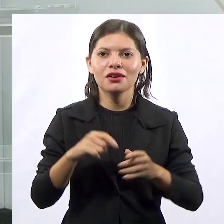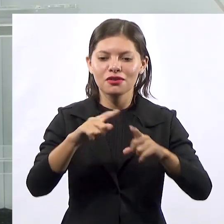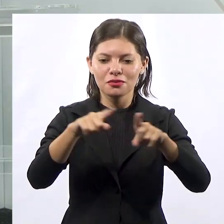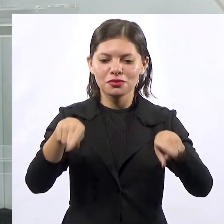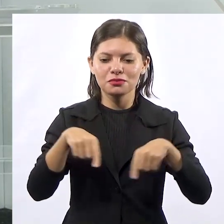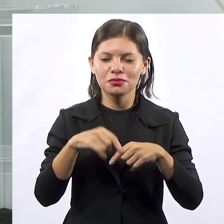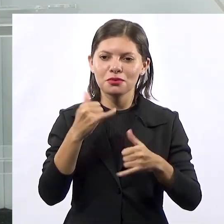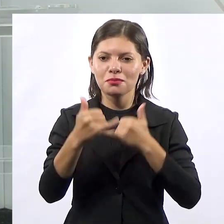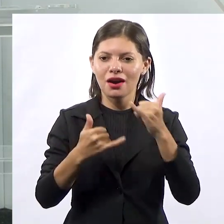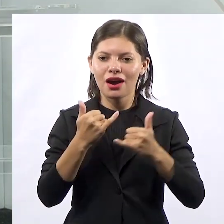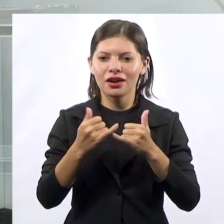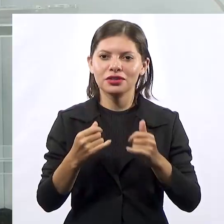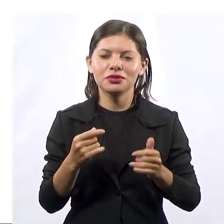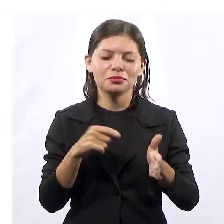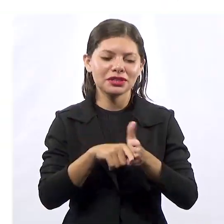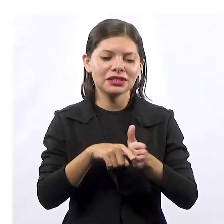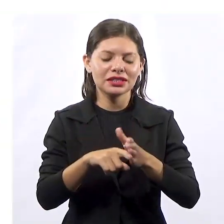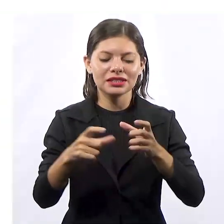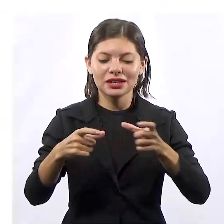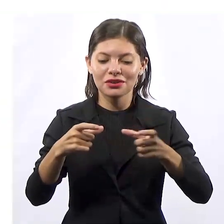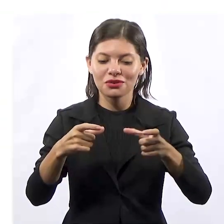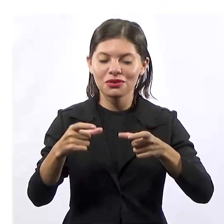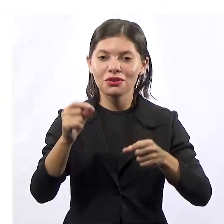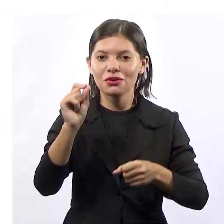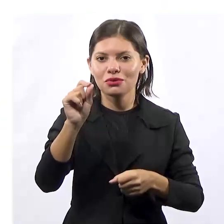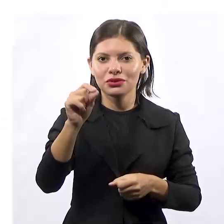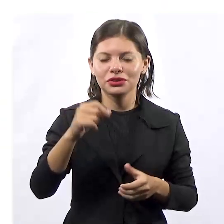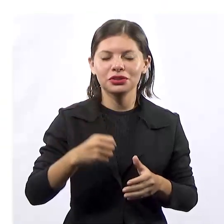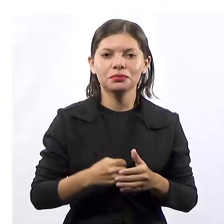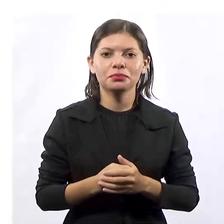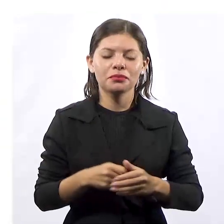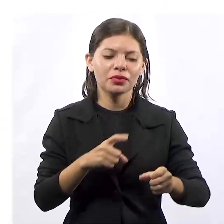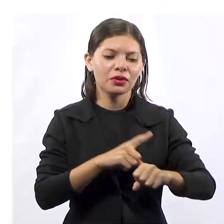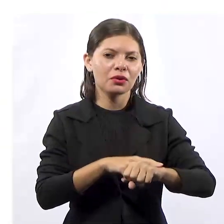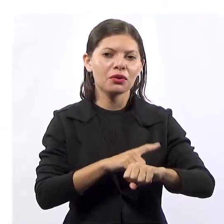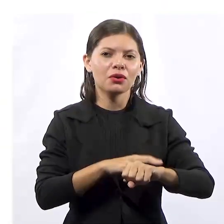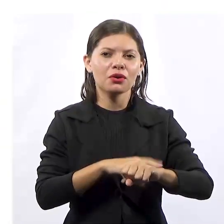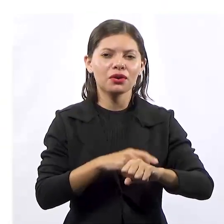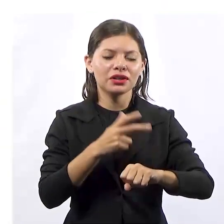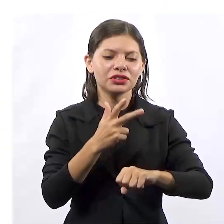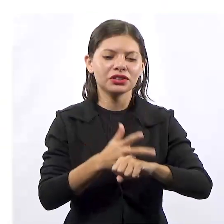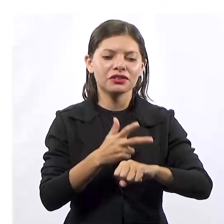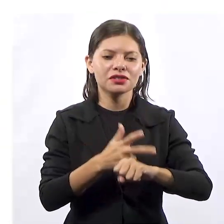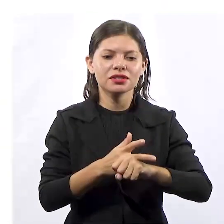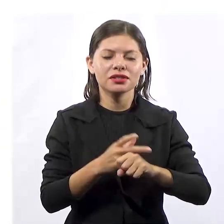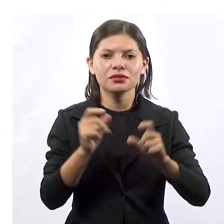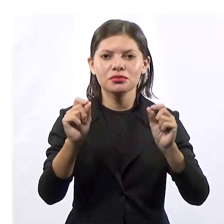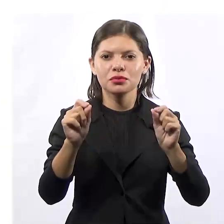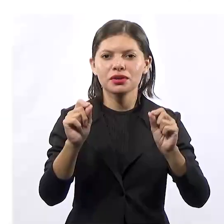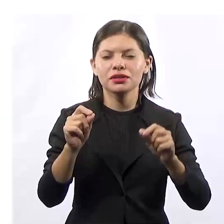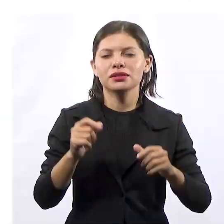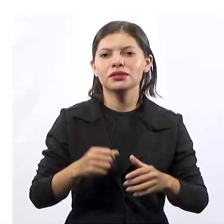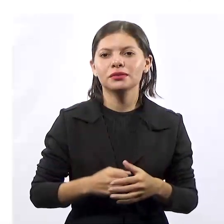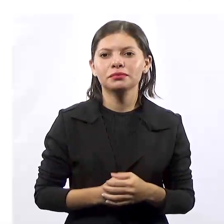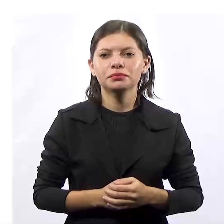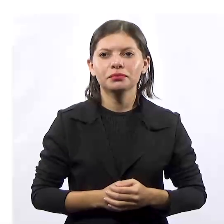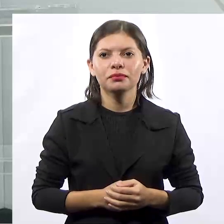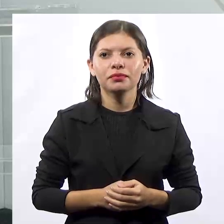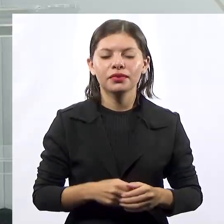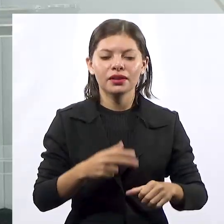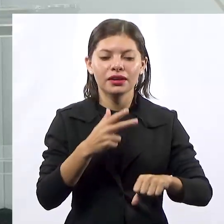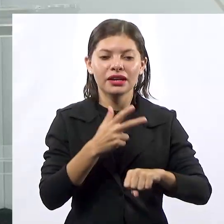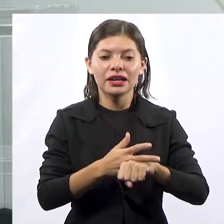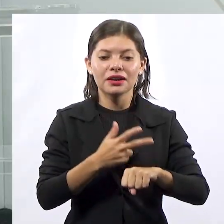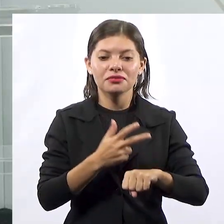árvore, não sei onde é que essa pesquisa foi realizada. Quantas horas de gravação, porque vocês vão gravar, porque